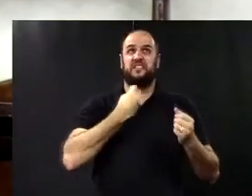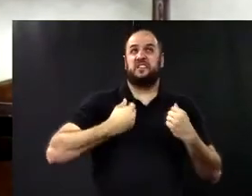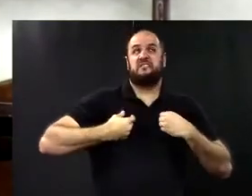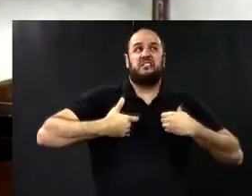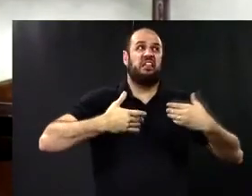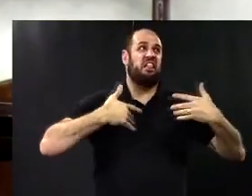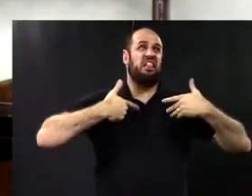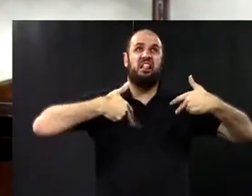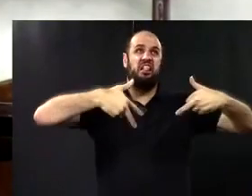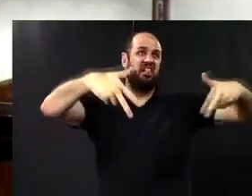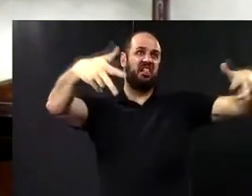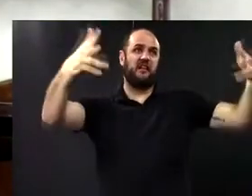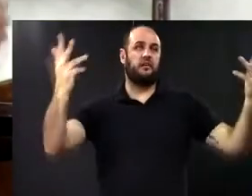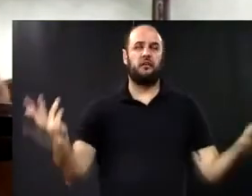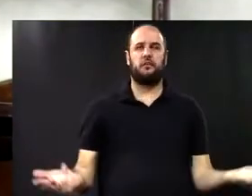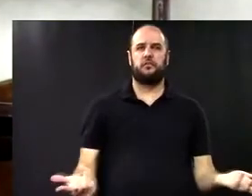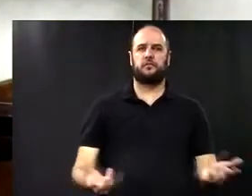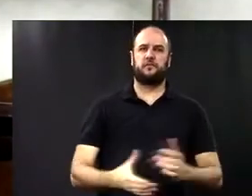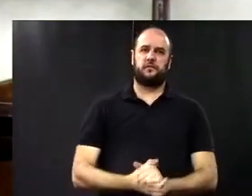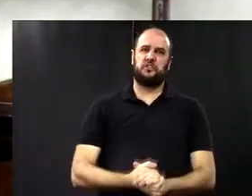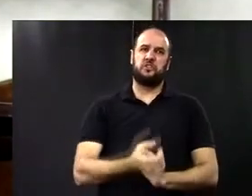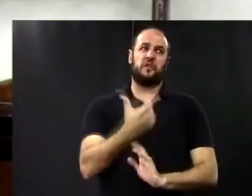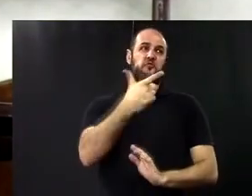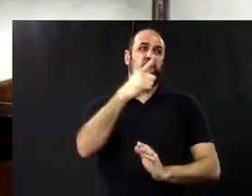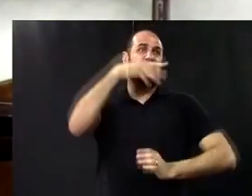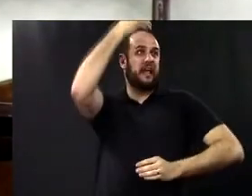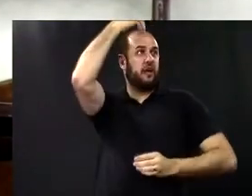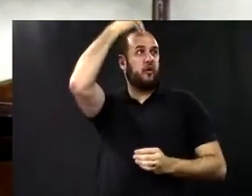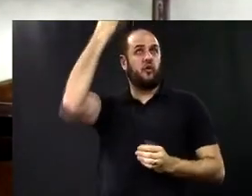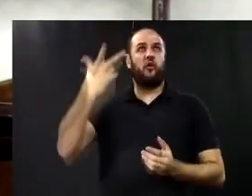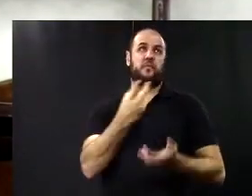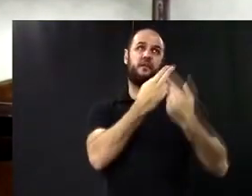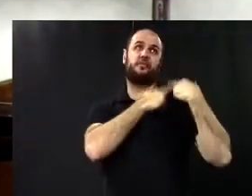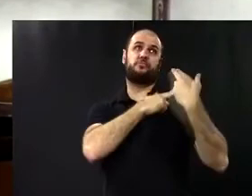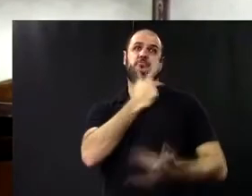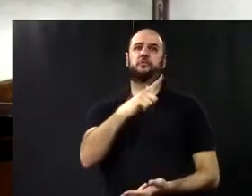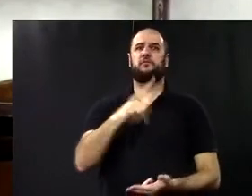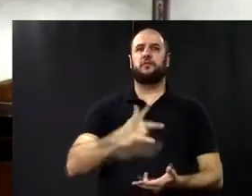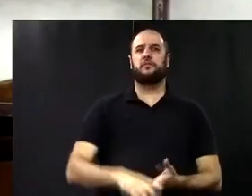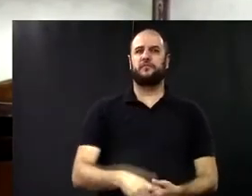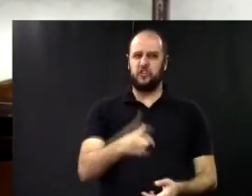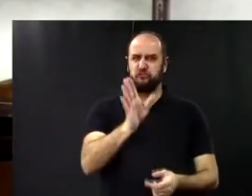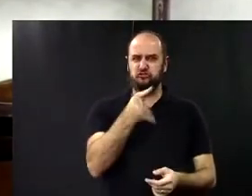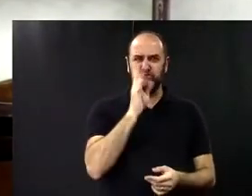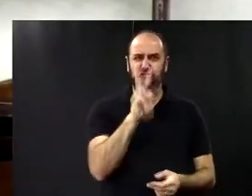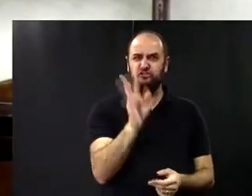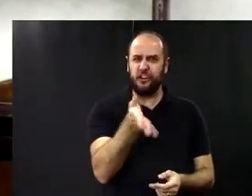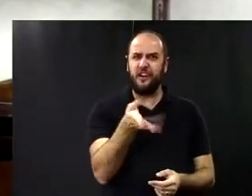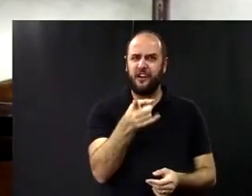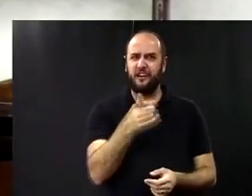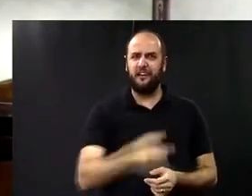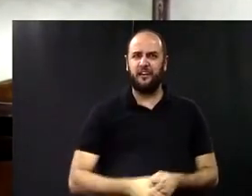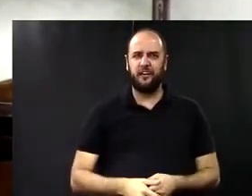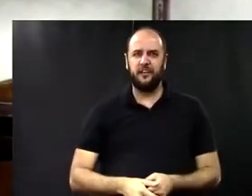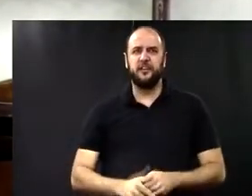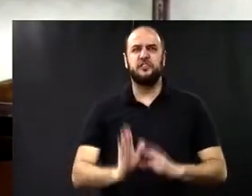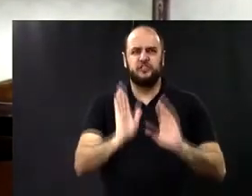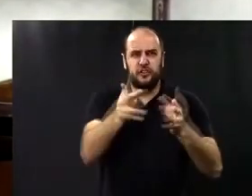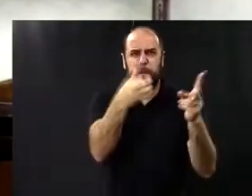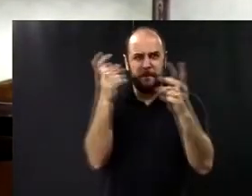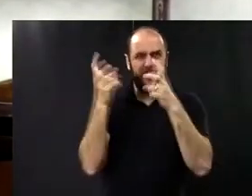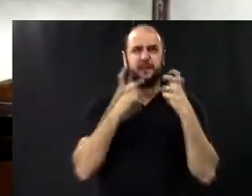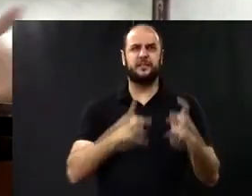vitimizadas diante de tudo o que fazem. Você já tem visto isso? Você já percebeu